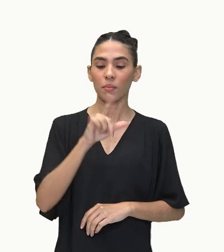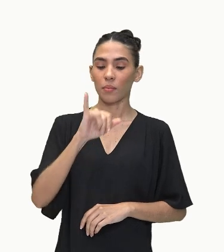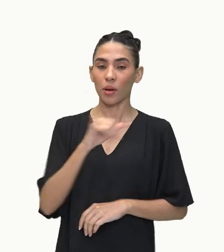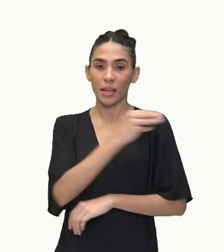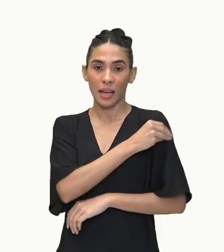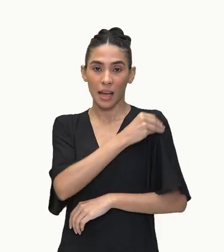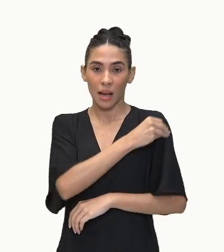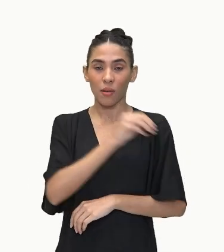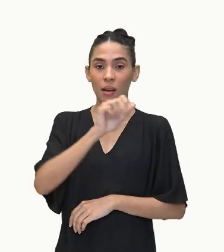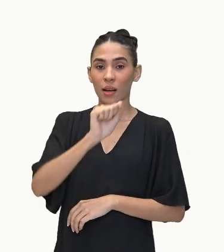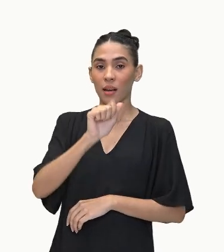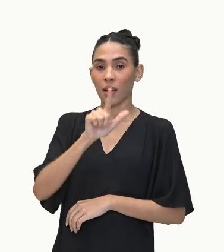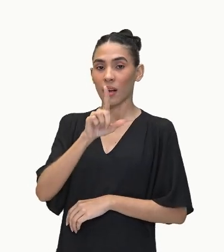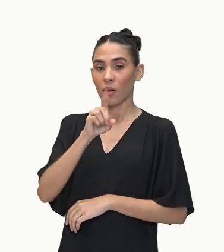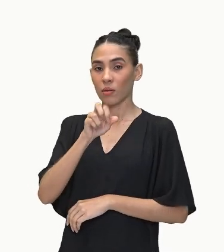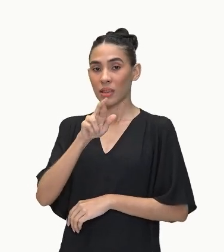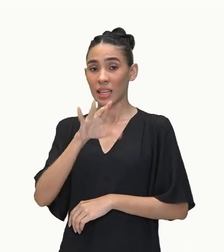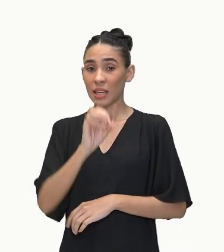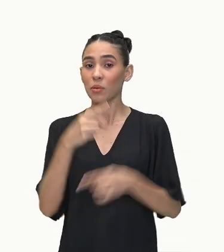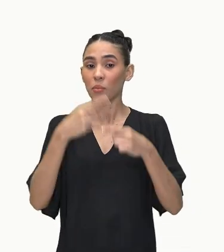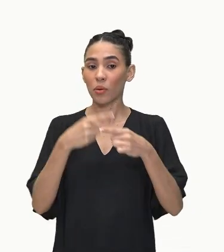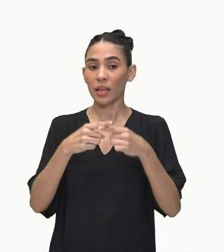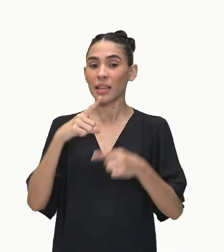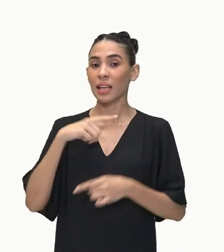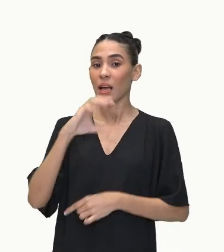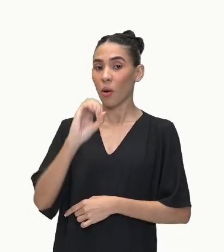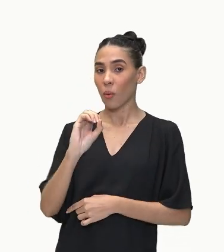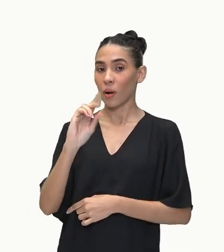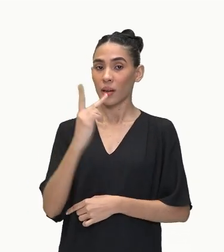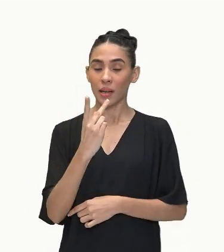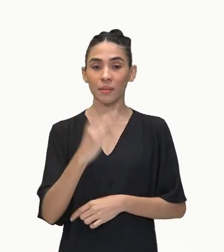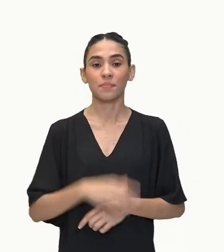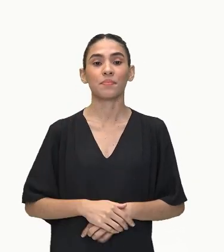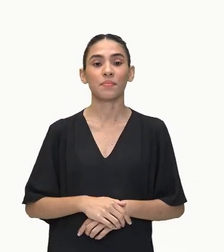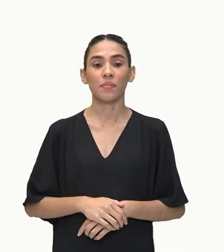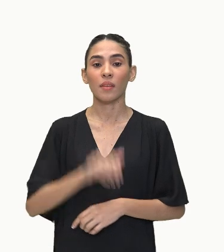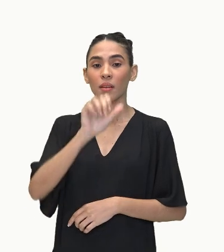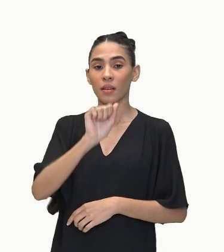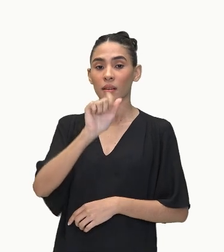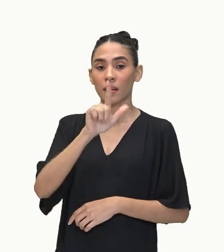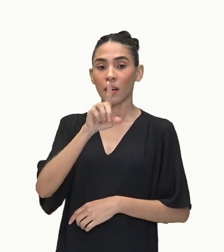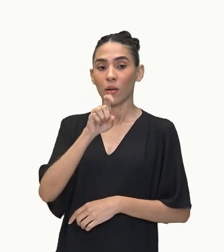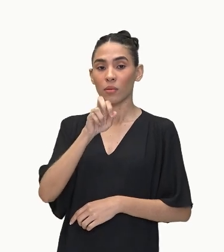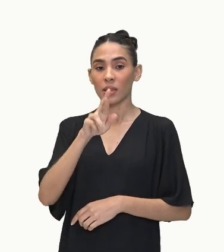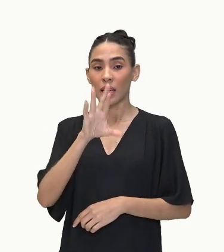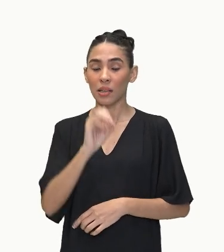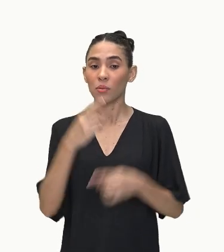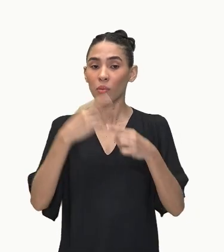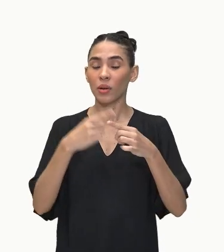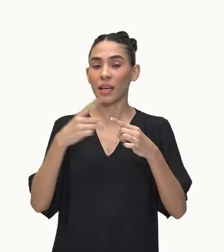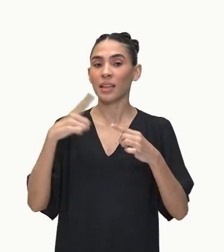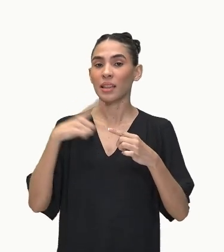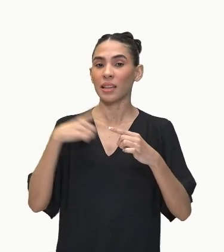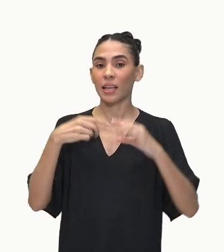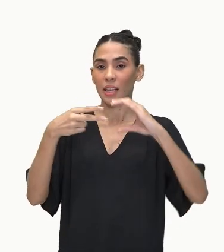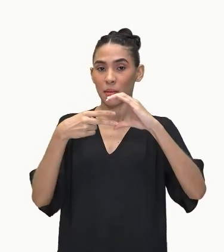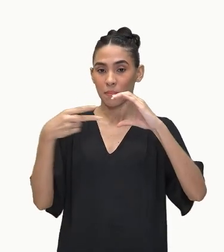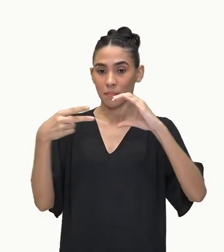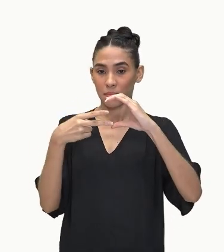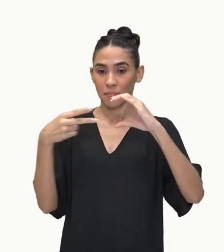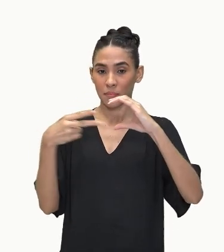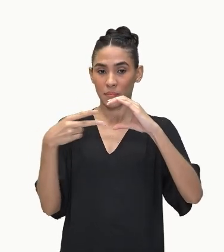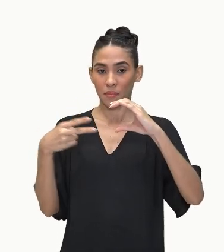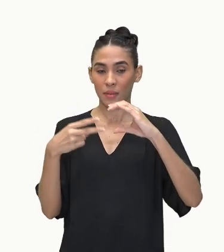poliálcool-aldeído, poliálcool porque tem hidroxilas e aldeído porque aqui nessa extremidade tem a